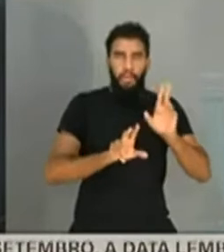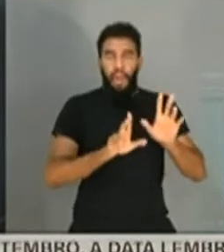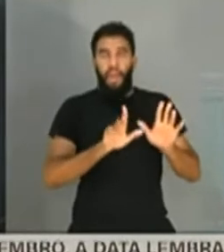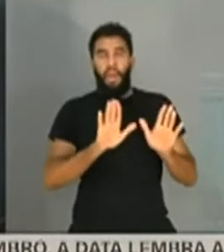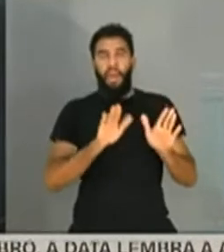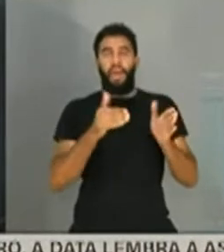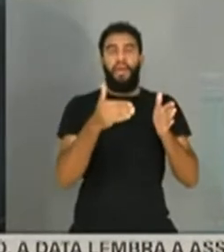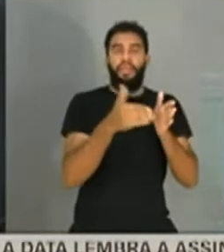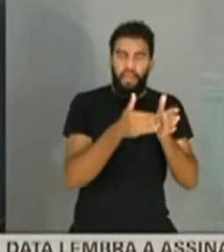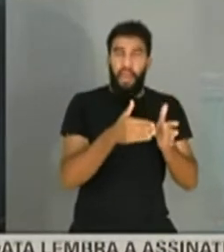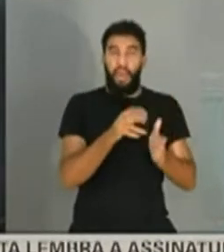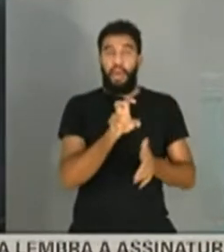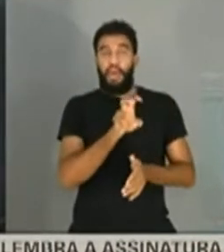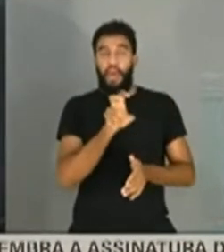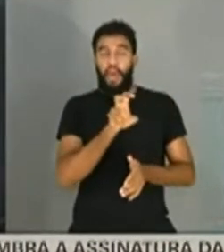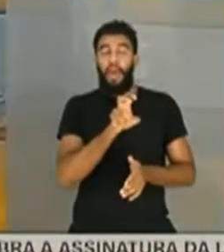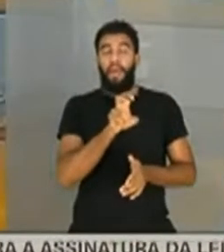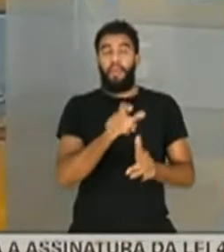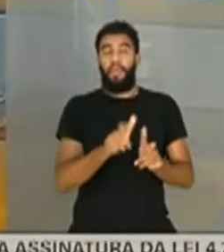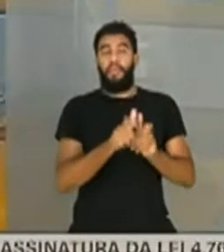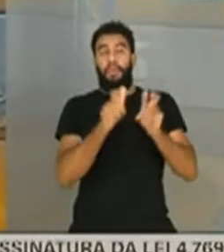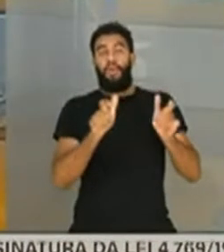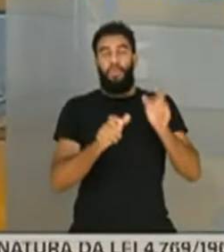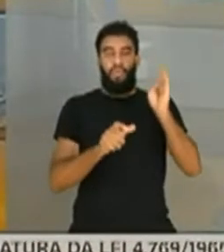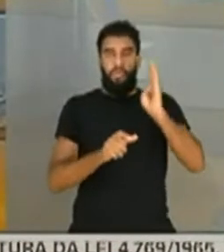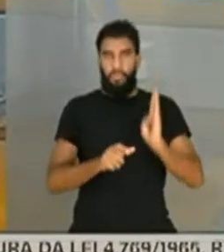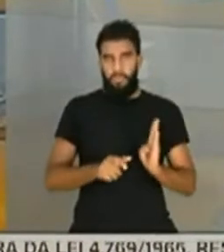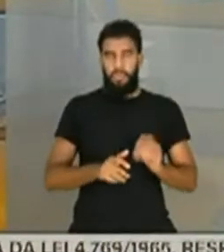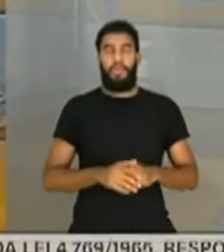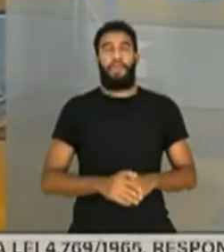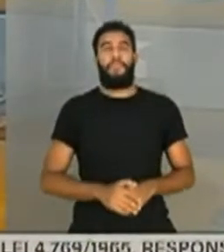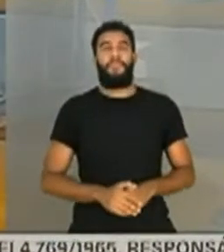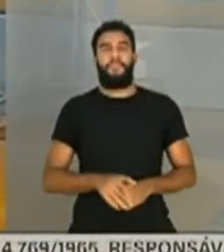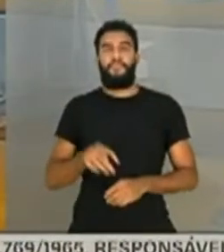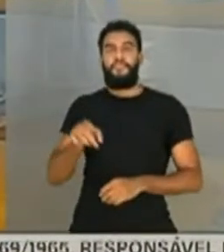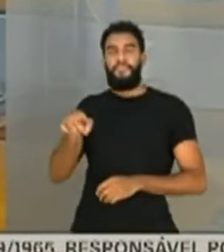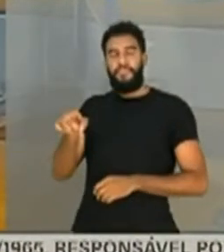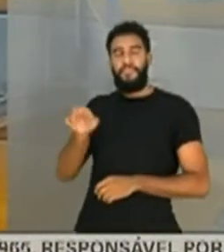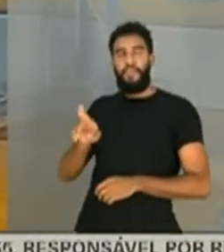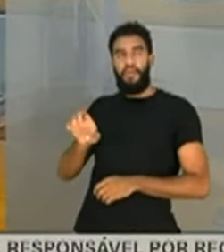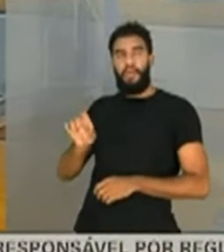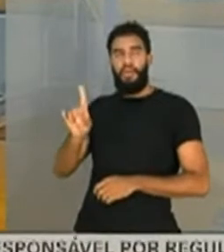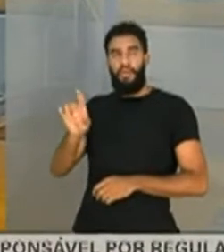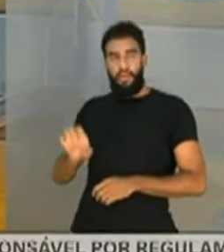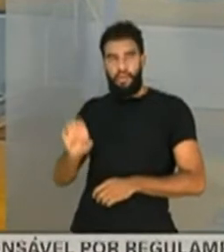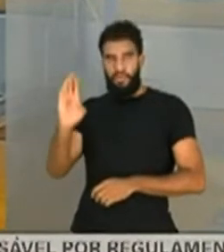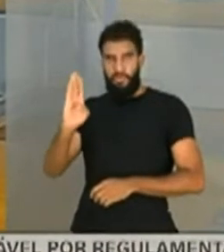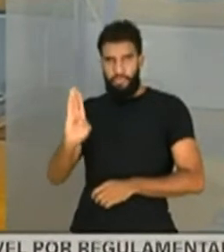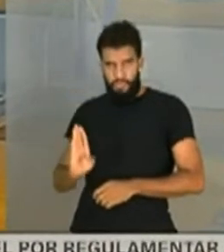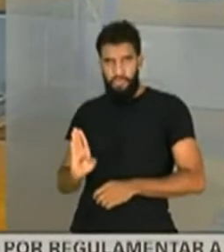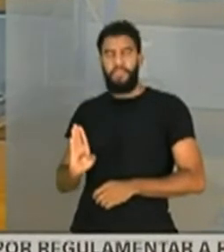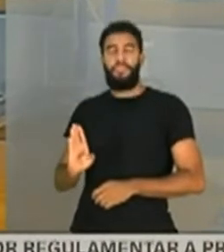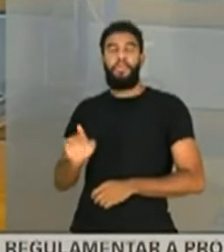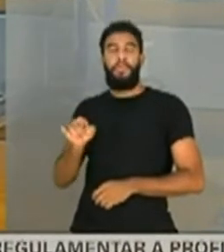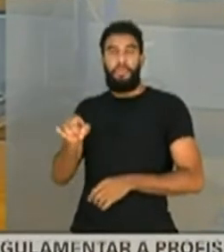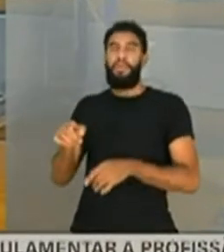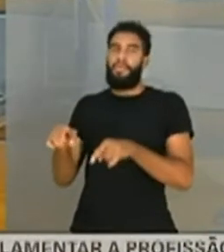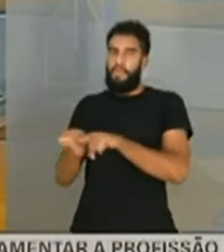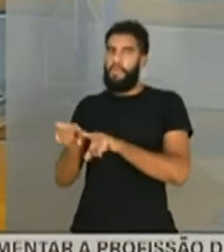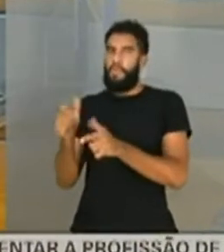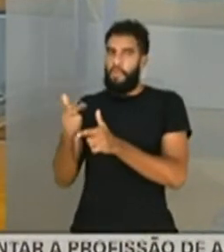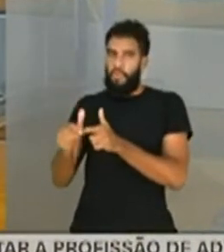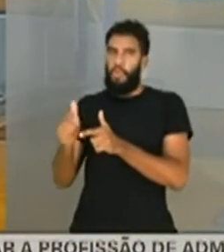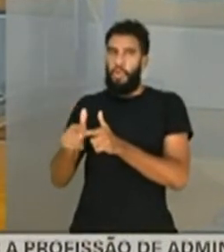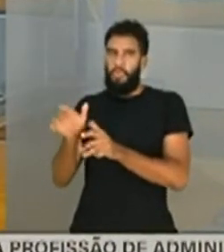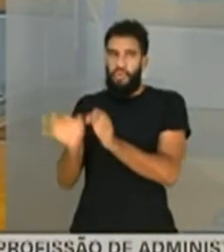a quinta rede do país. É de conhecimento público que a Rede Brasil de TV também enfrentou problemas judiciais